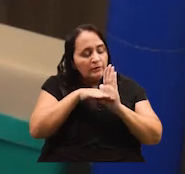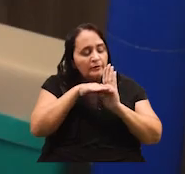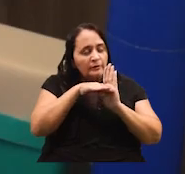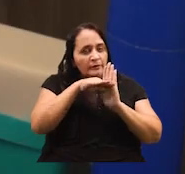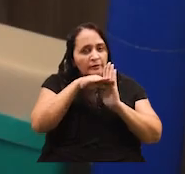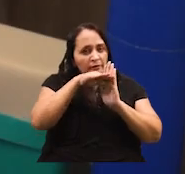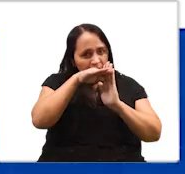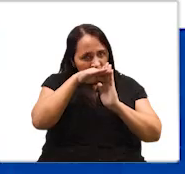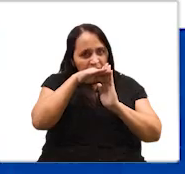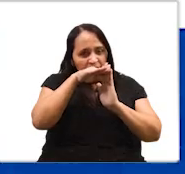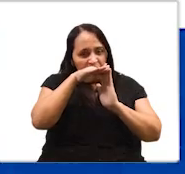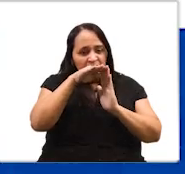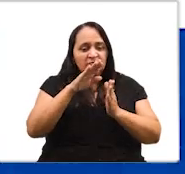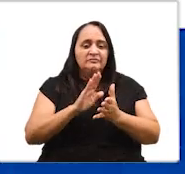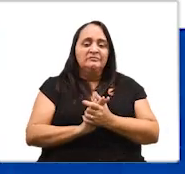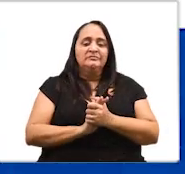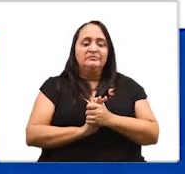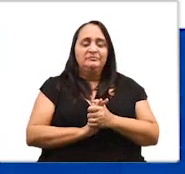de chá.